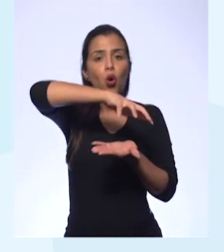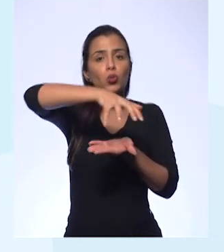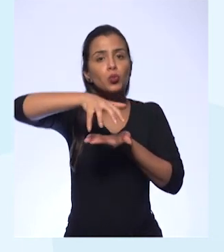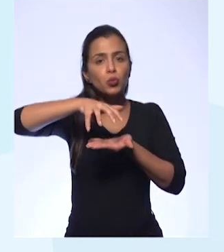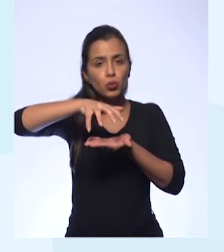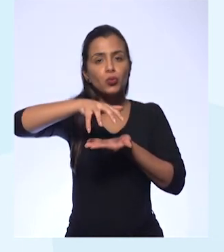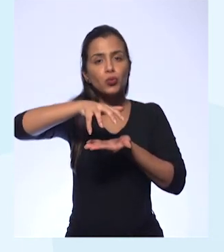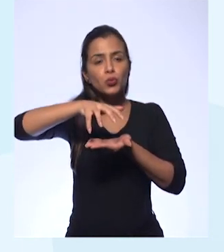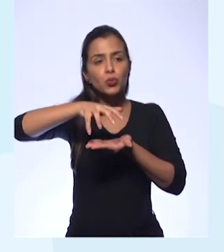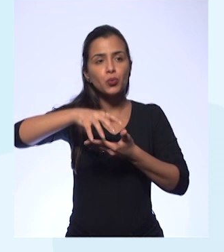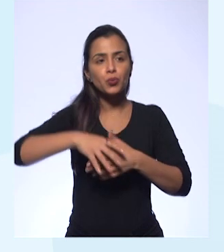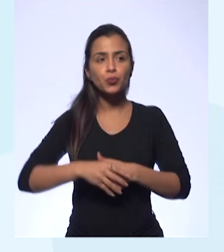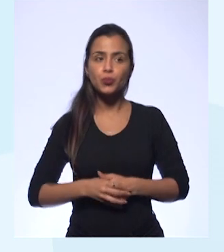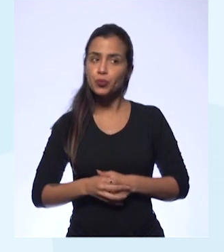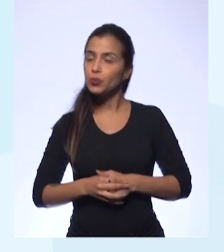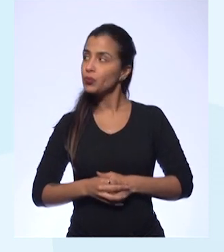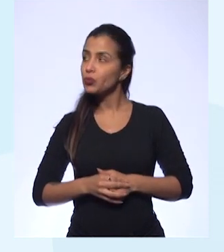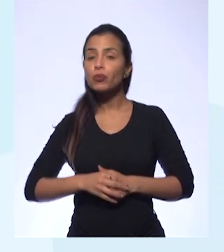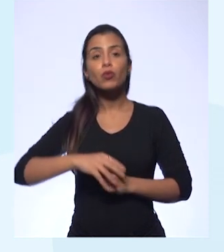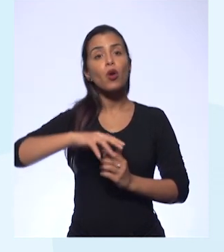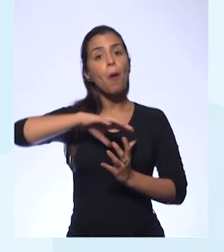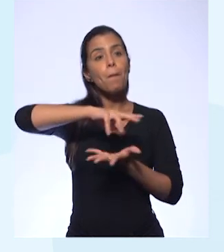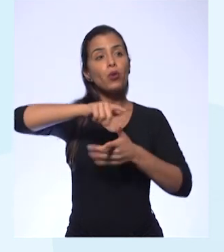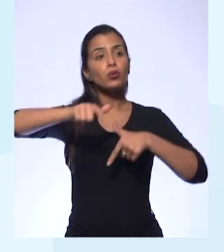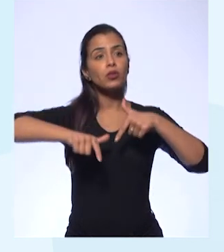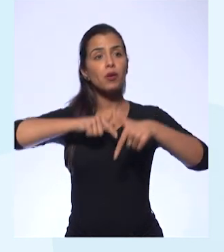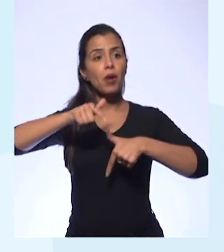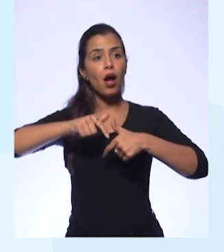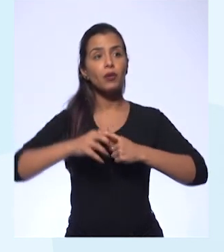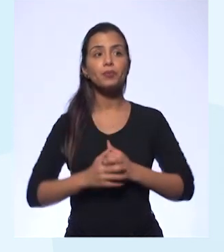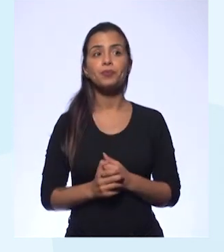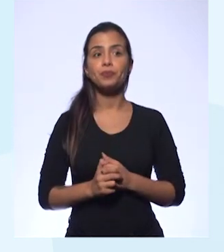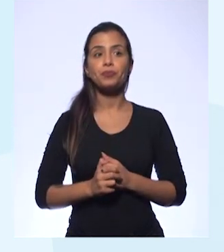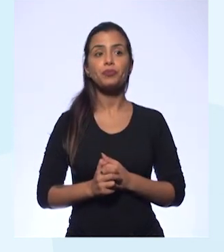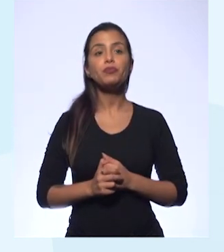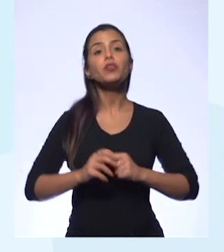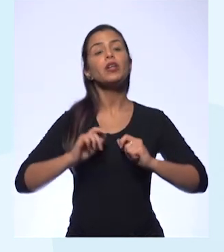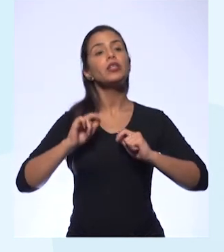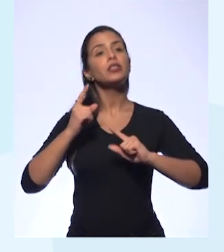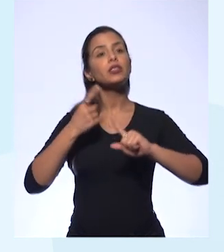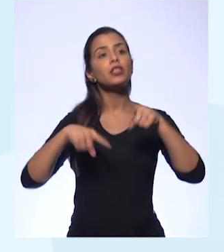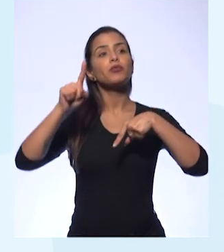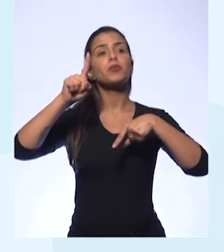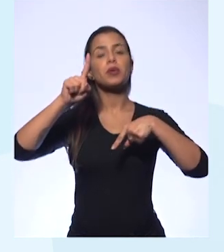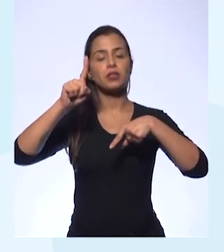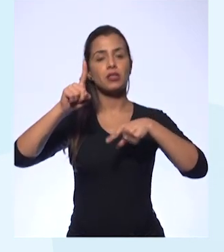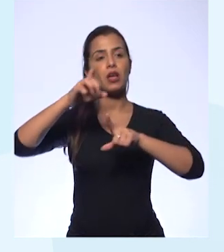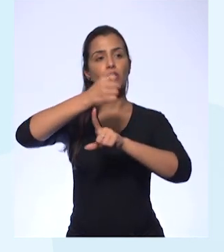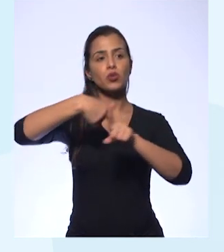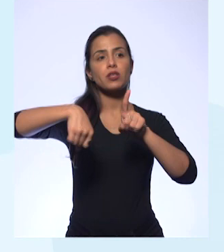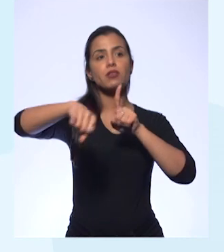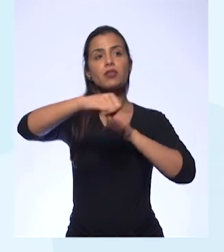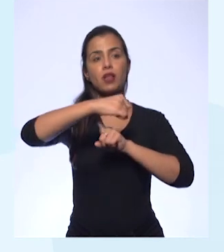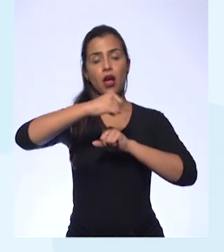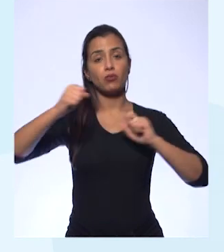temática é mundo do trabalho e o objeto do conhecimento é transformações do espaço na sociedade